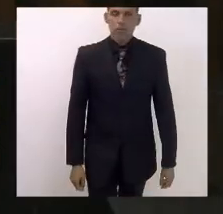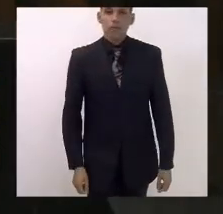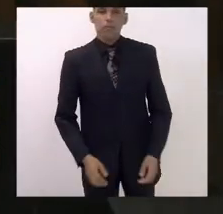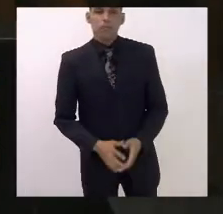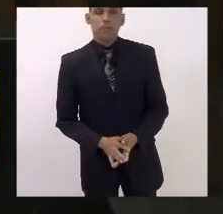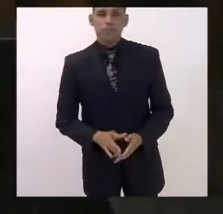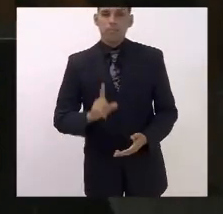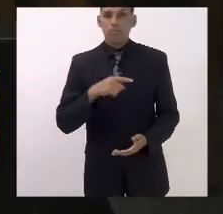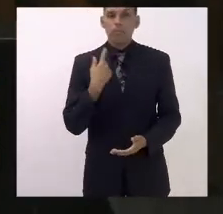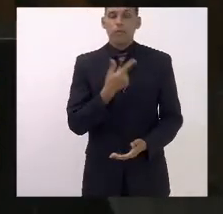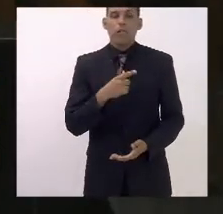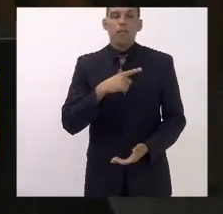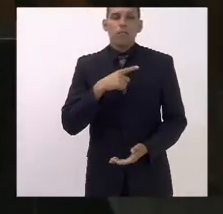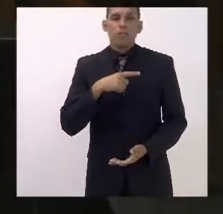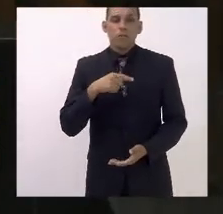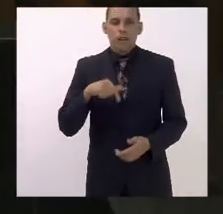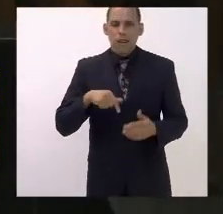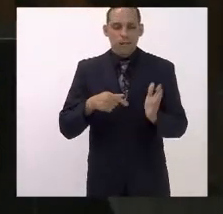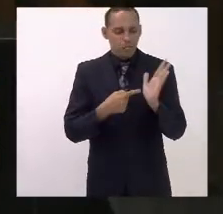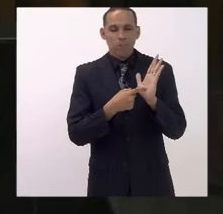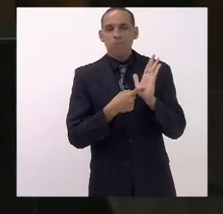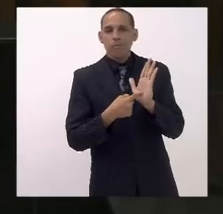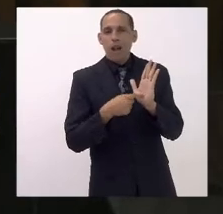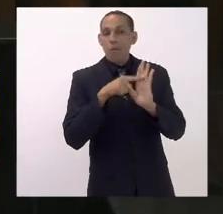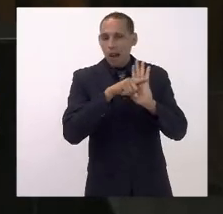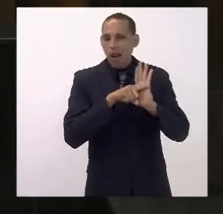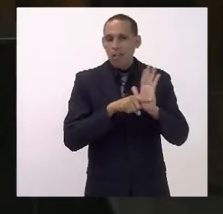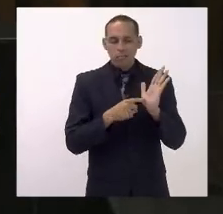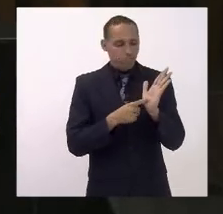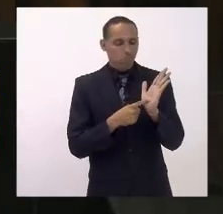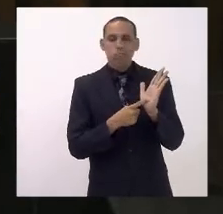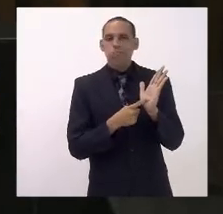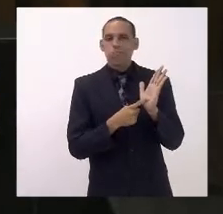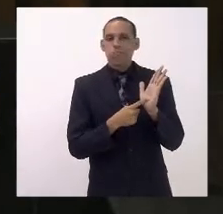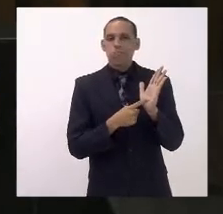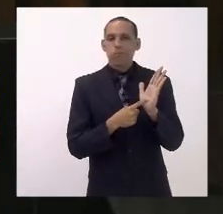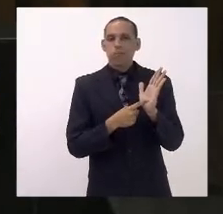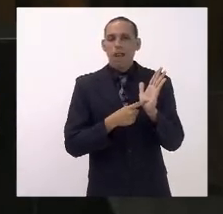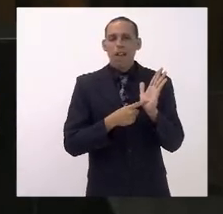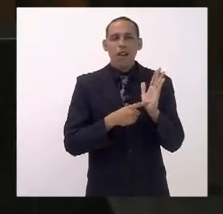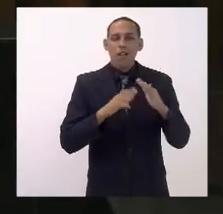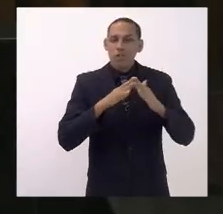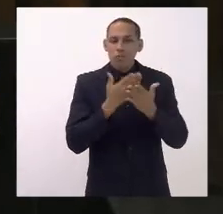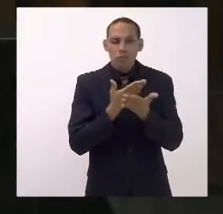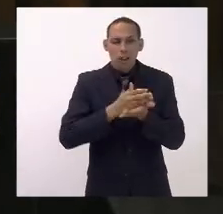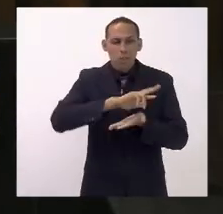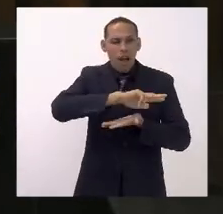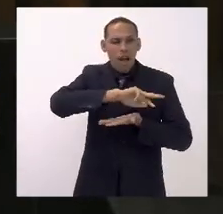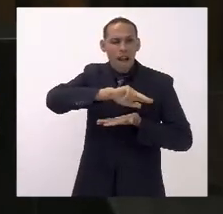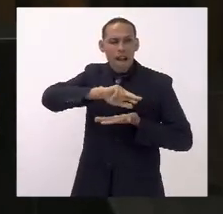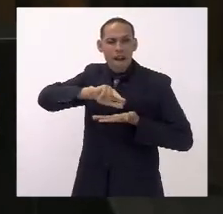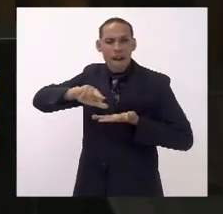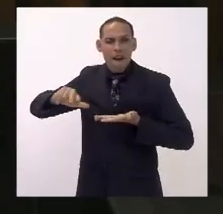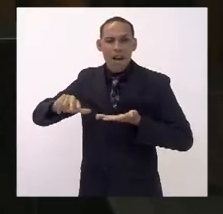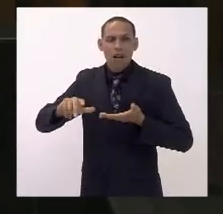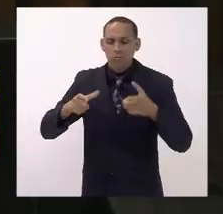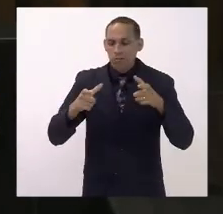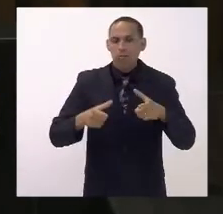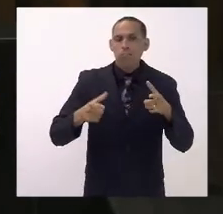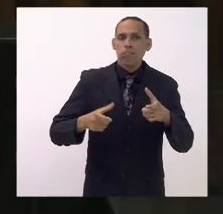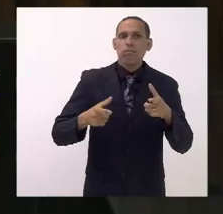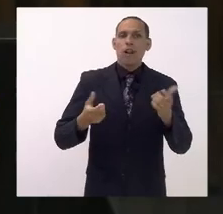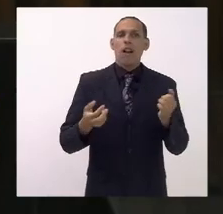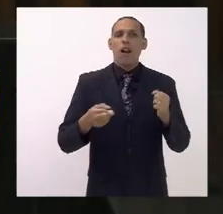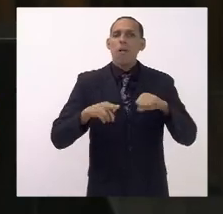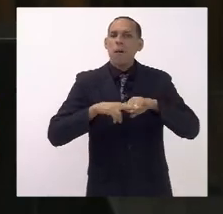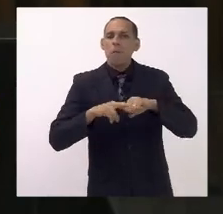A gente tem aqui um levantamento, são diversas escolas, em Belfor Roxo, na cidade do Rio